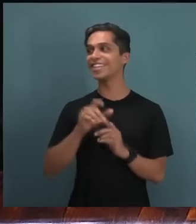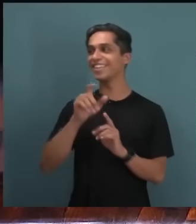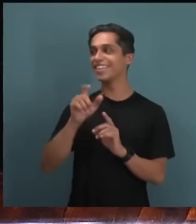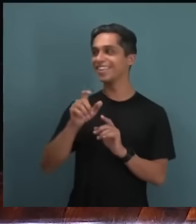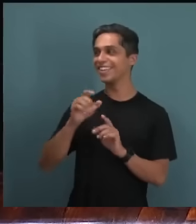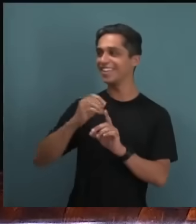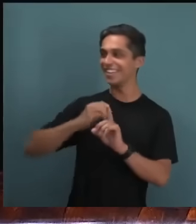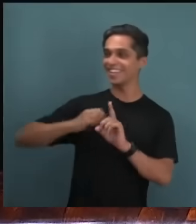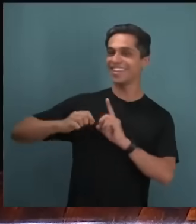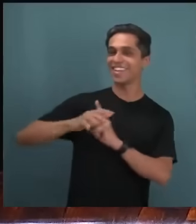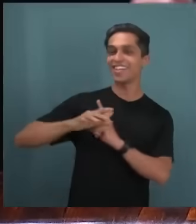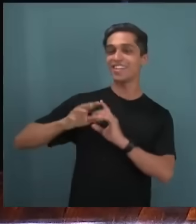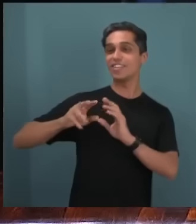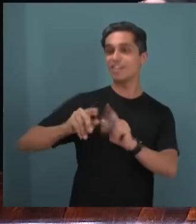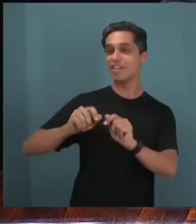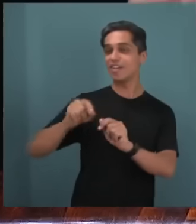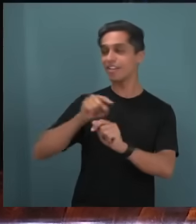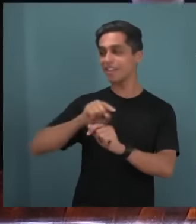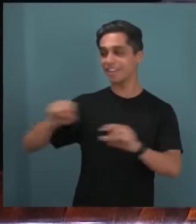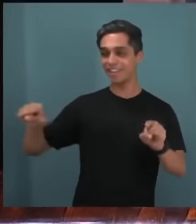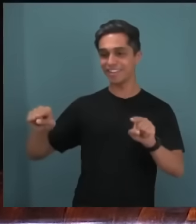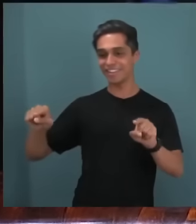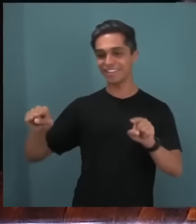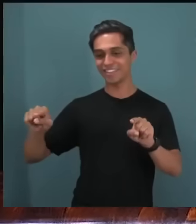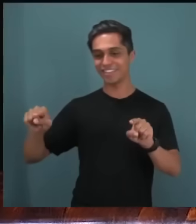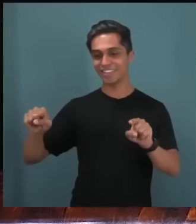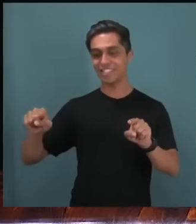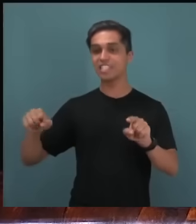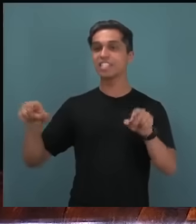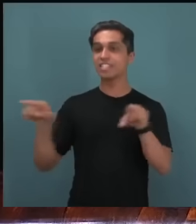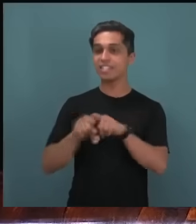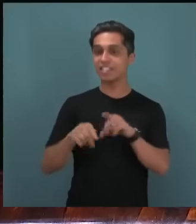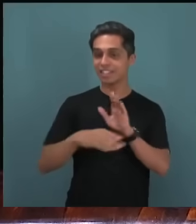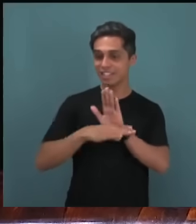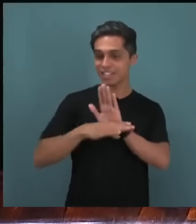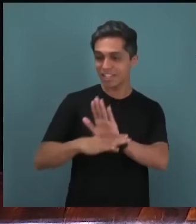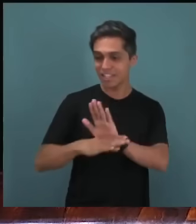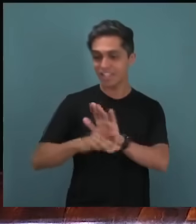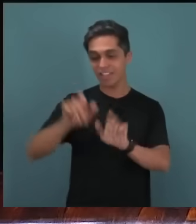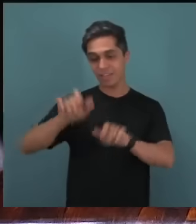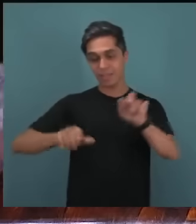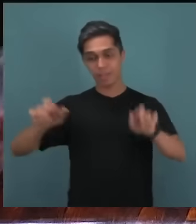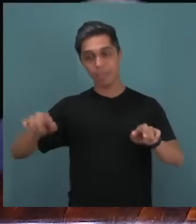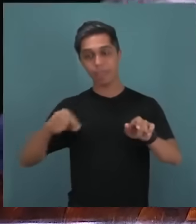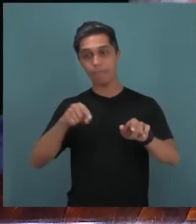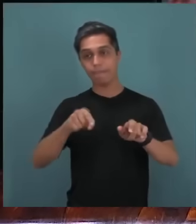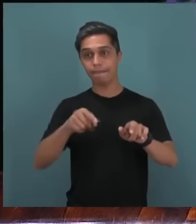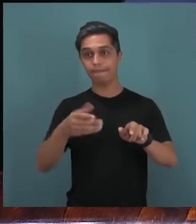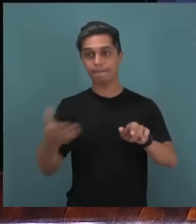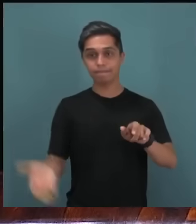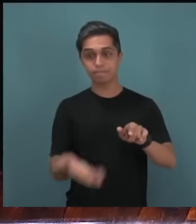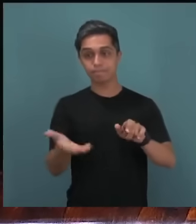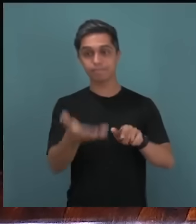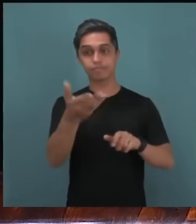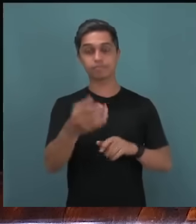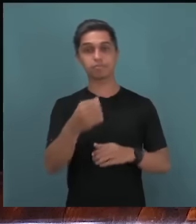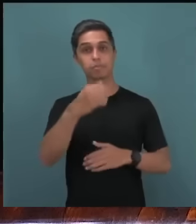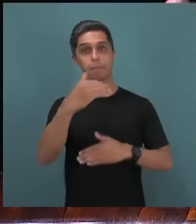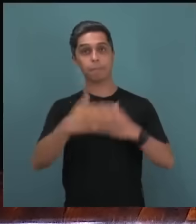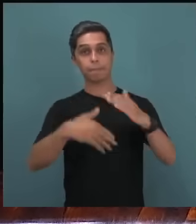bilionários. Eles têm que também contribuir com a construção de um